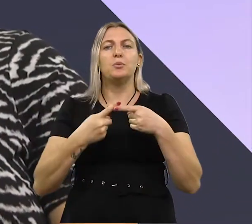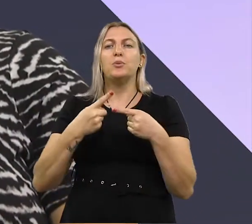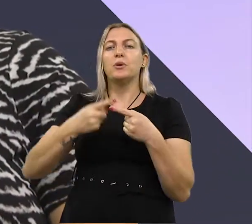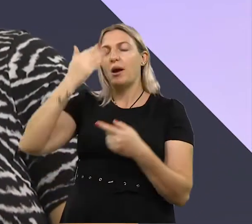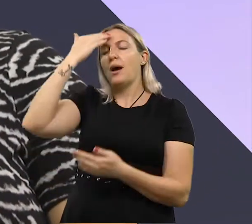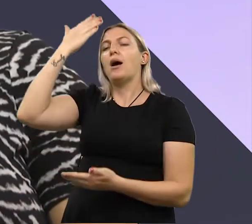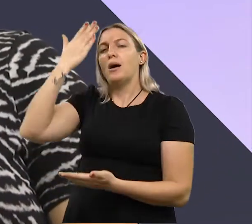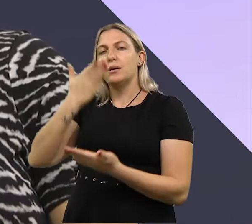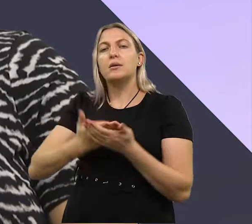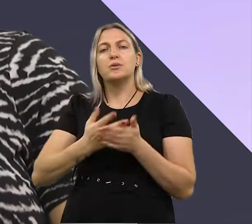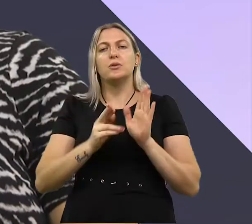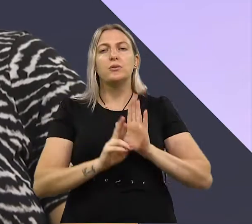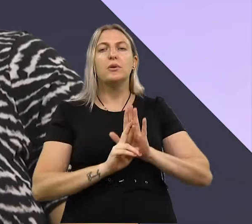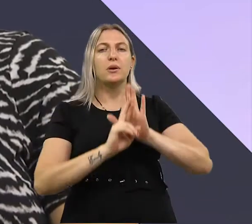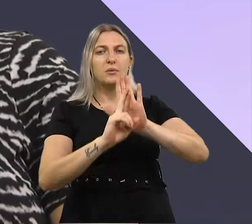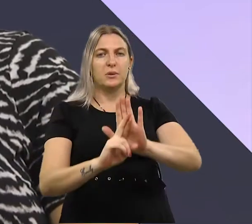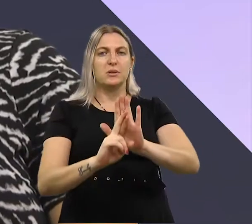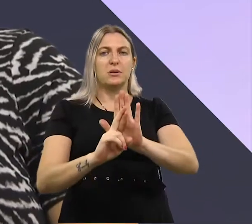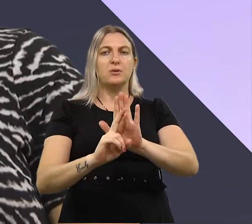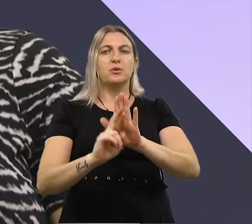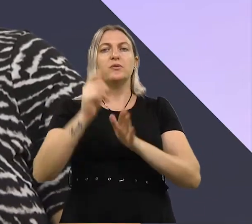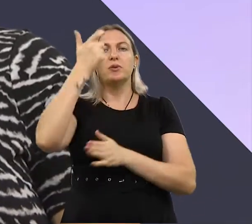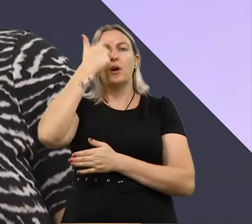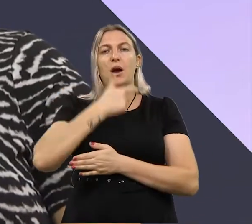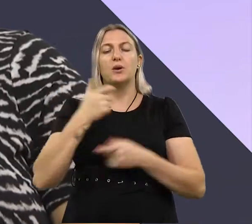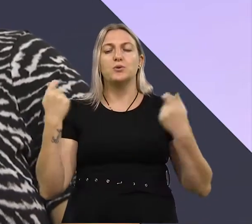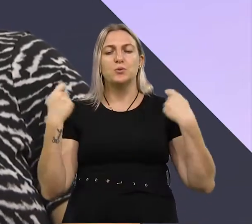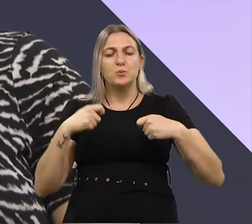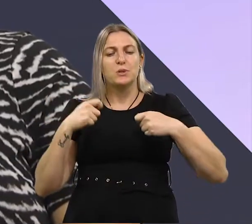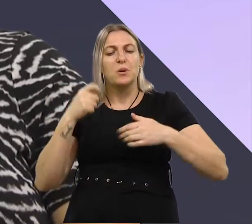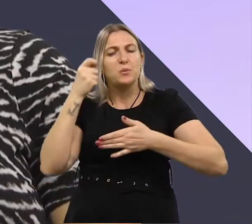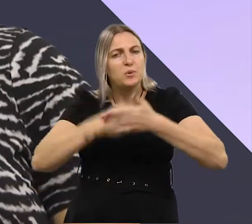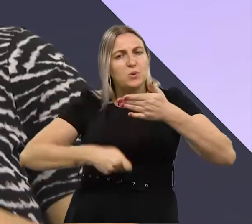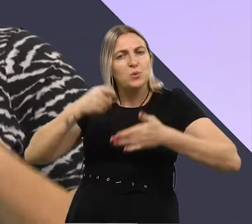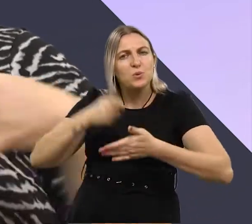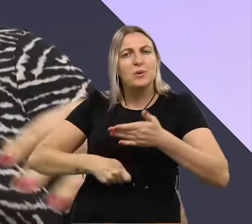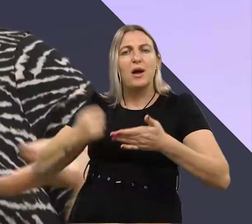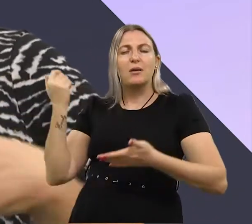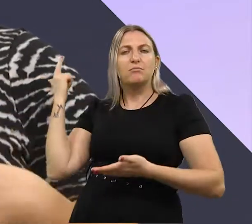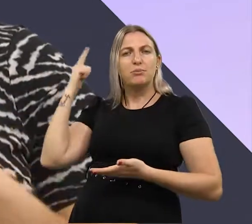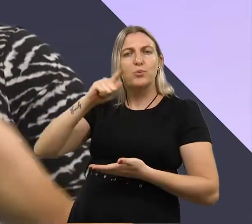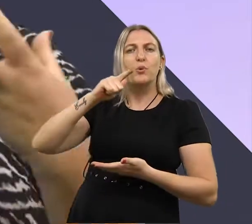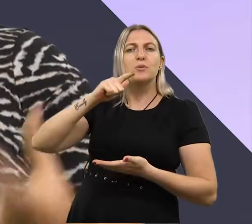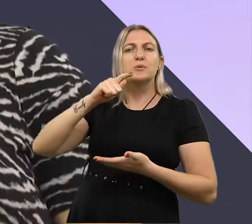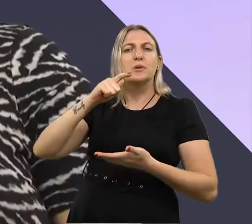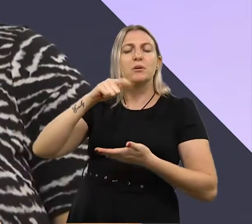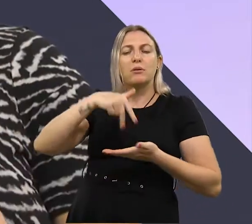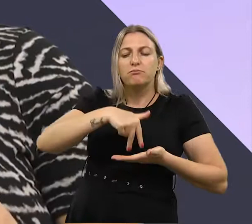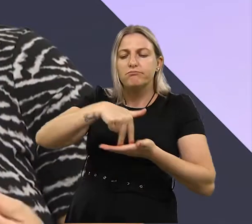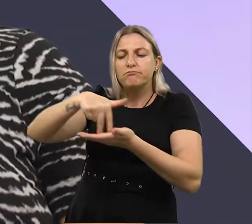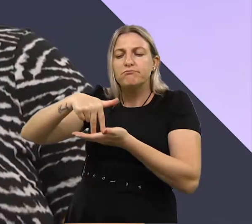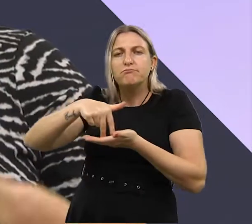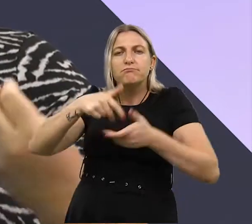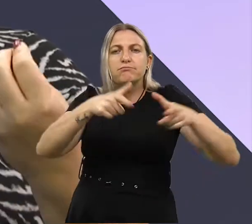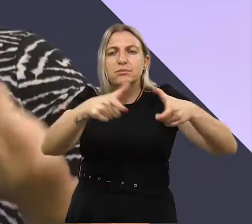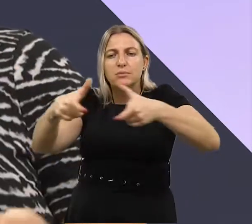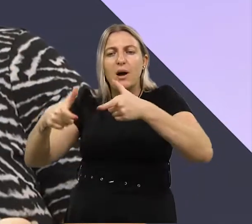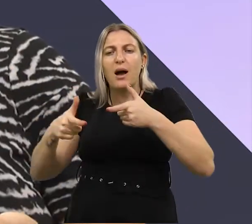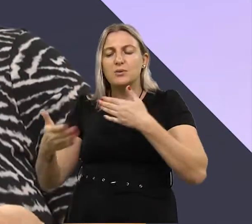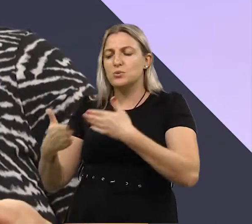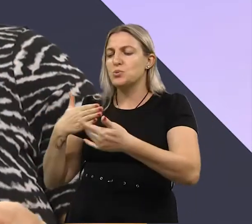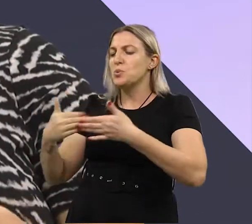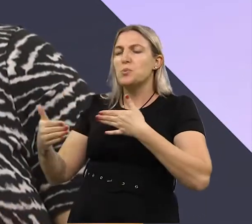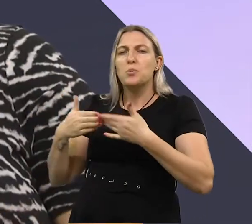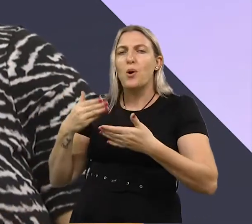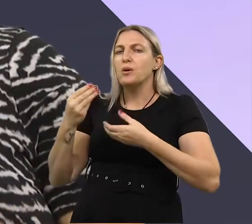na representatividade. Eu acho que nós precisamos buscar esses espaços, independente da condição que a gente está, independente